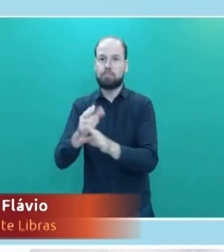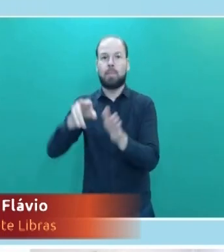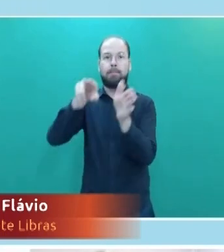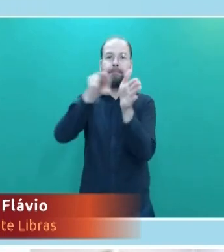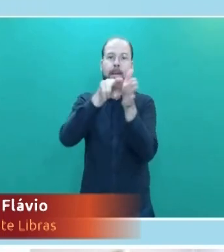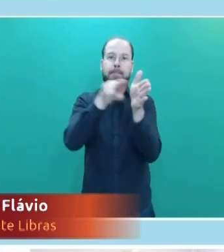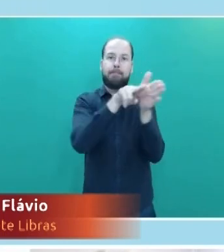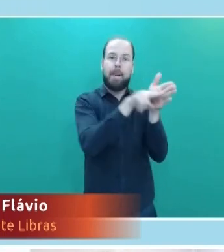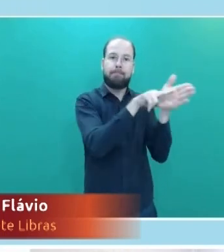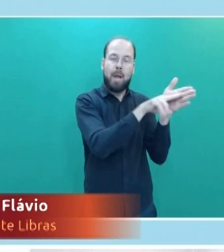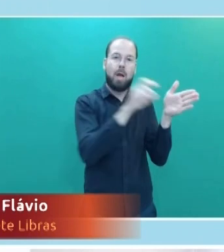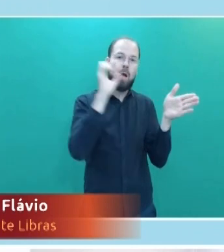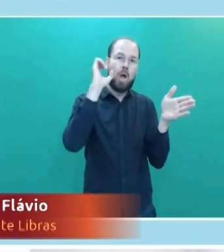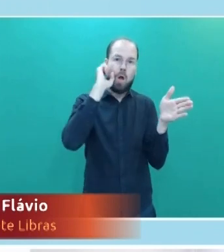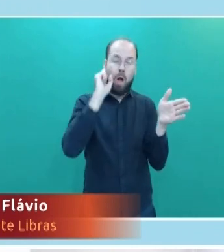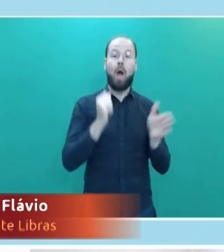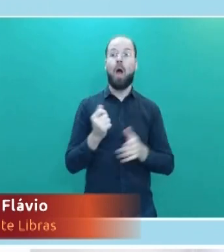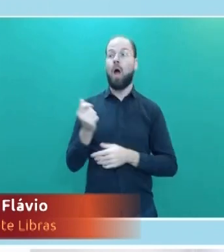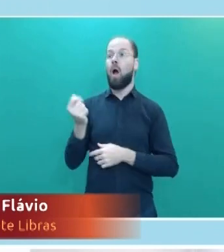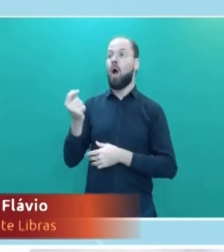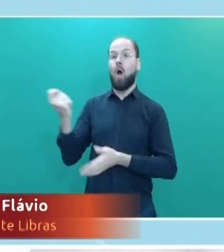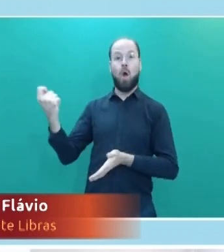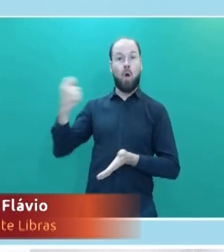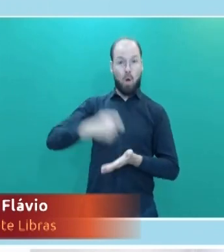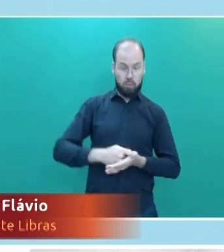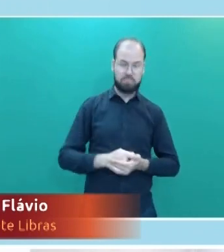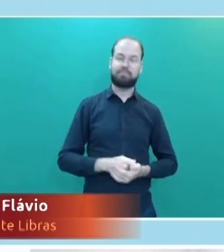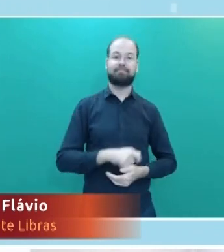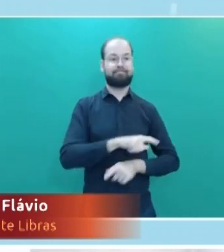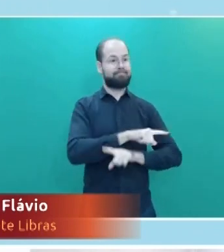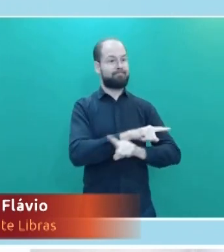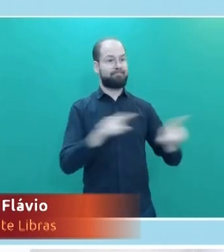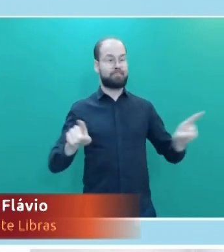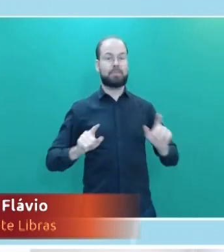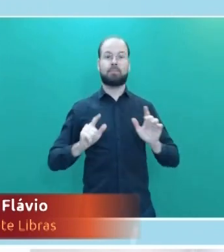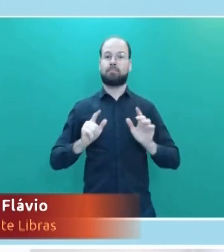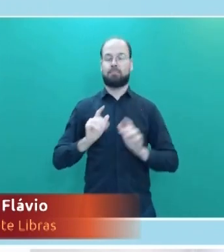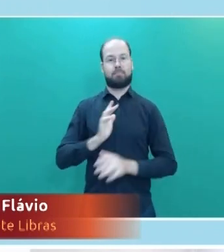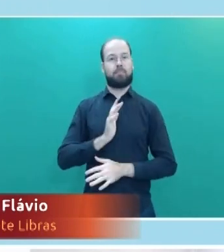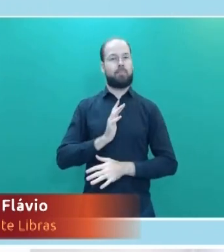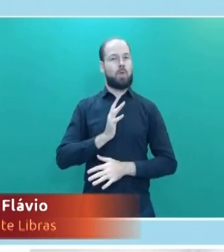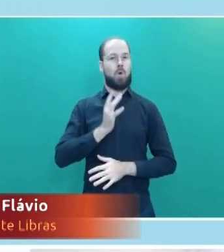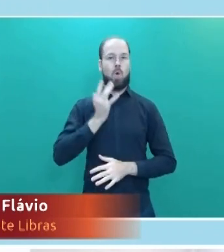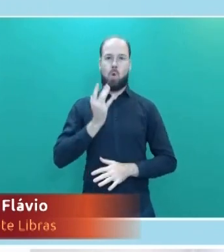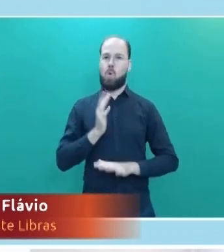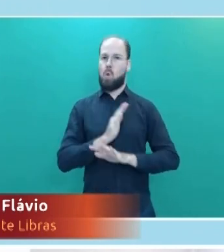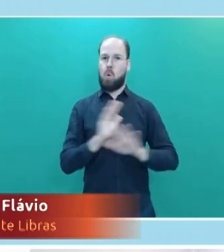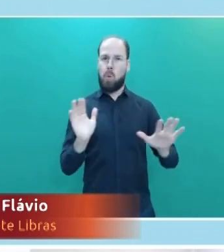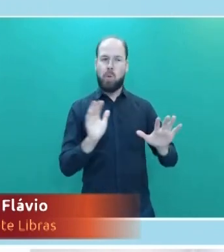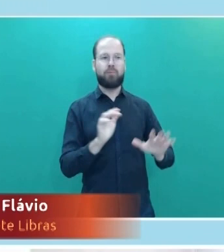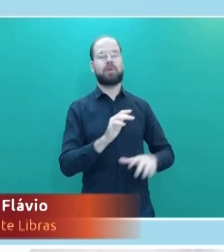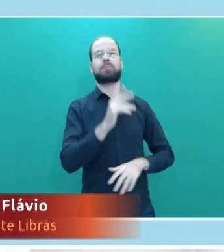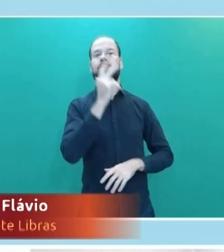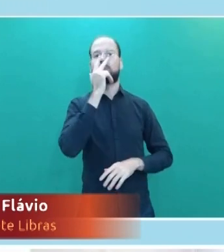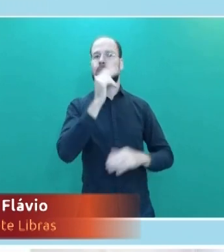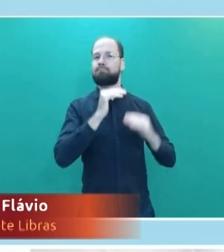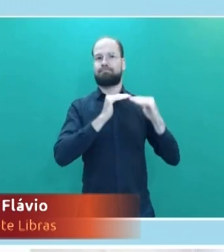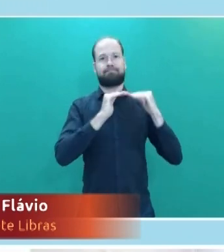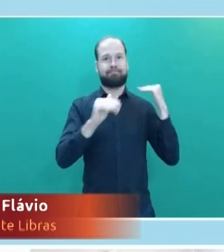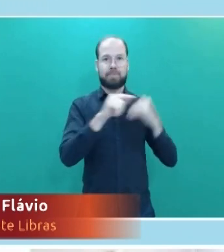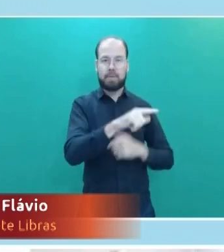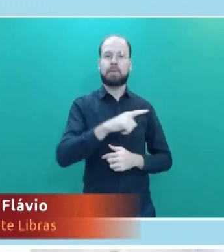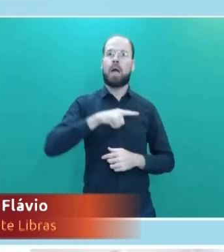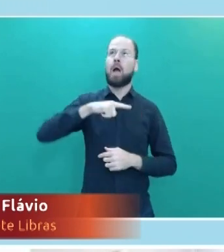alojamentos. Os alojamentos eram em péssimas condições de sobrevivência, eles tinham